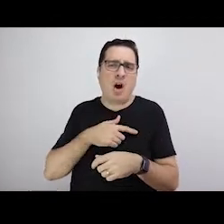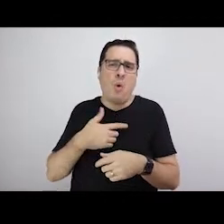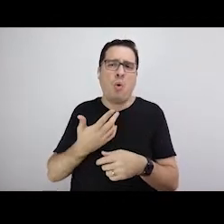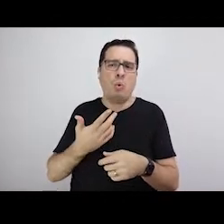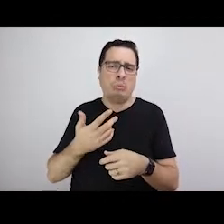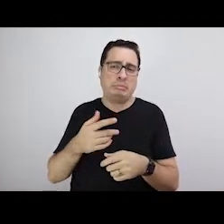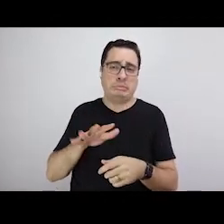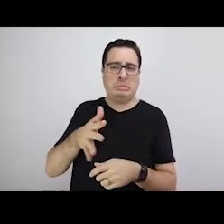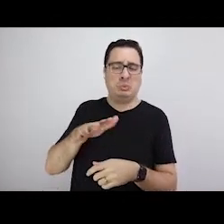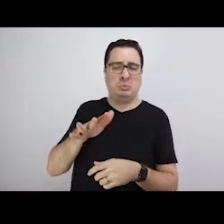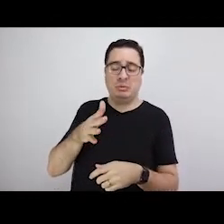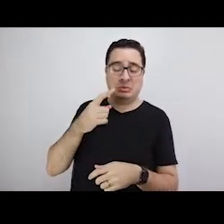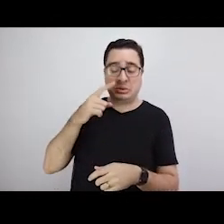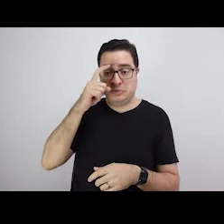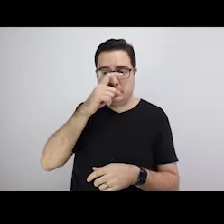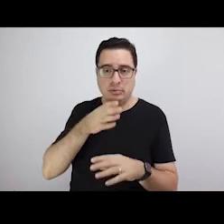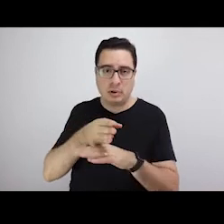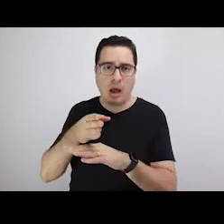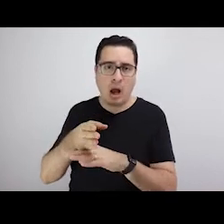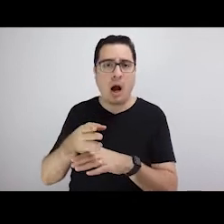disfuncional. E essa é a nossa proposta hoje.